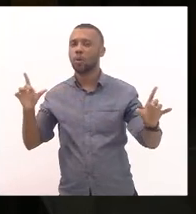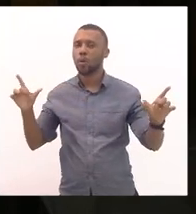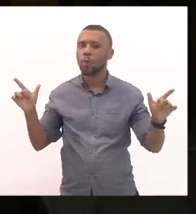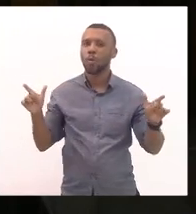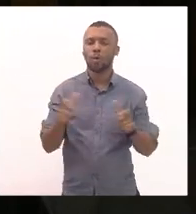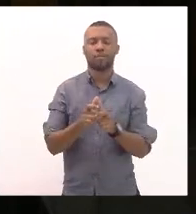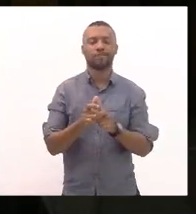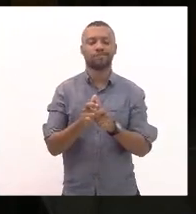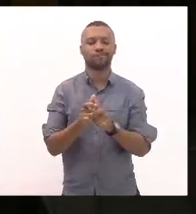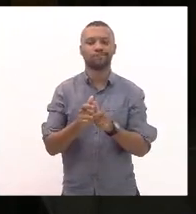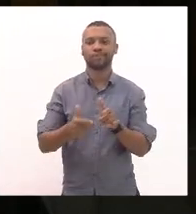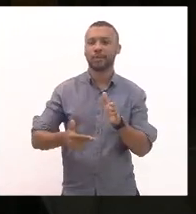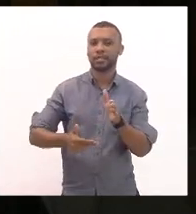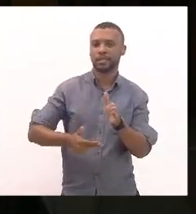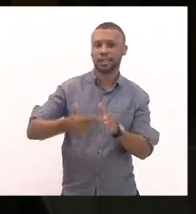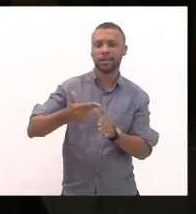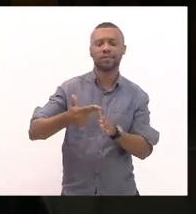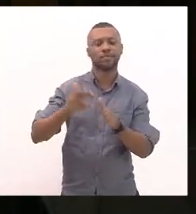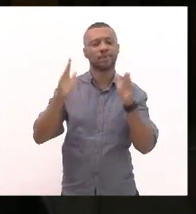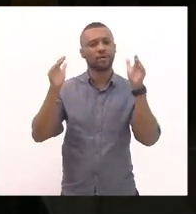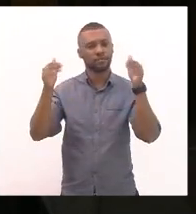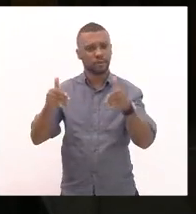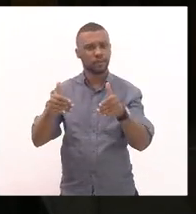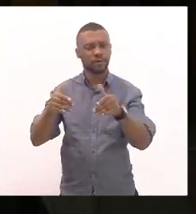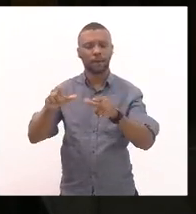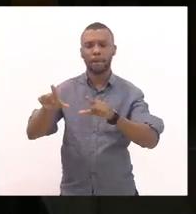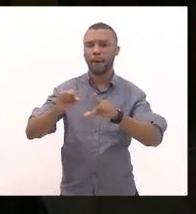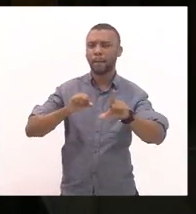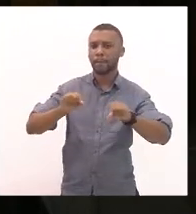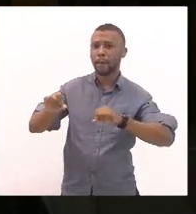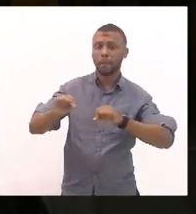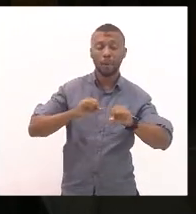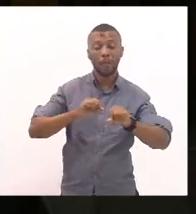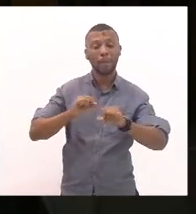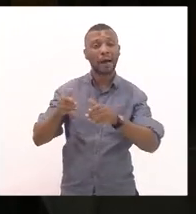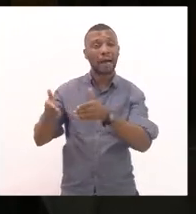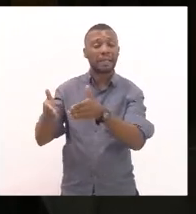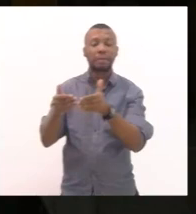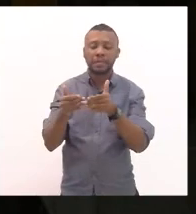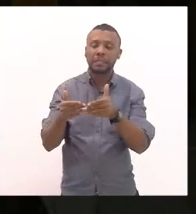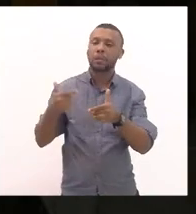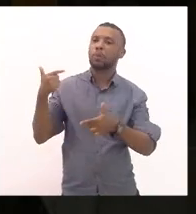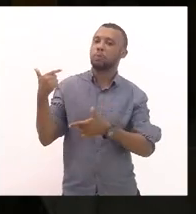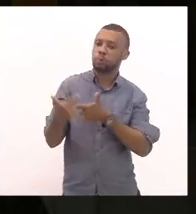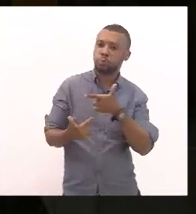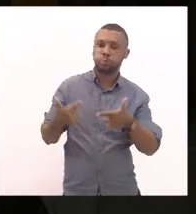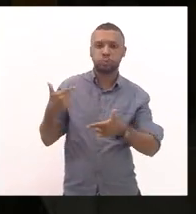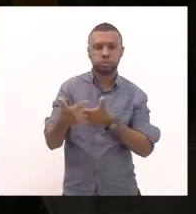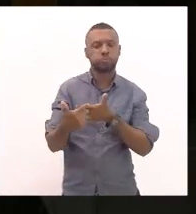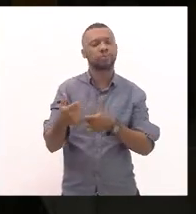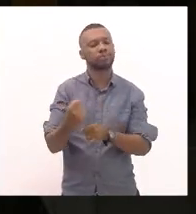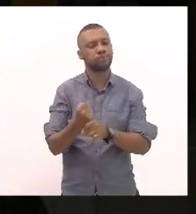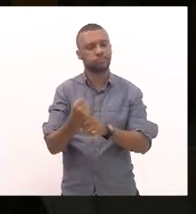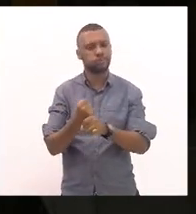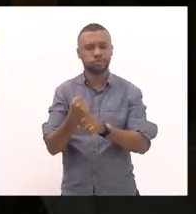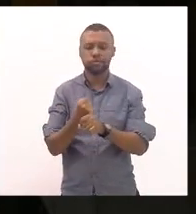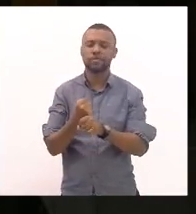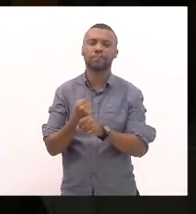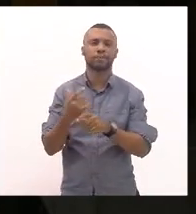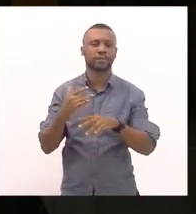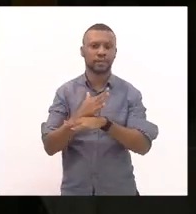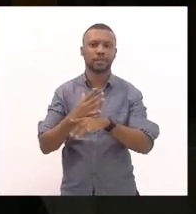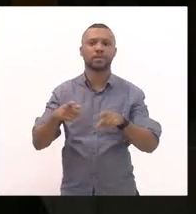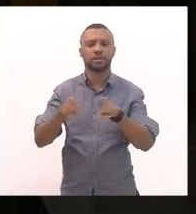uma das cirurgias eletivas Oi Maria manda reprimida de anos na cidade Nós também